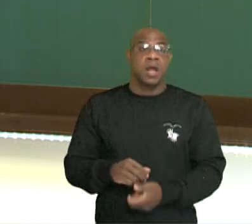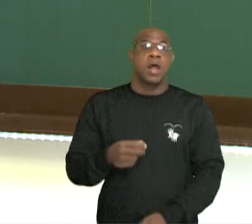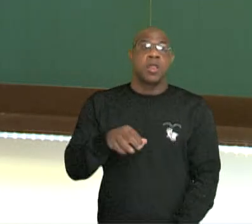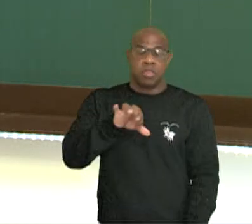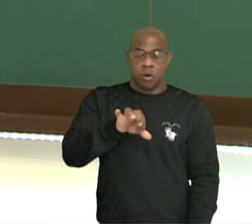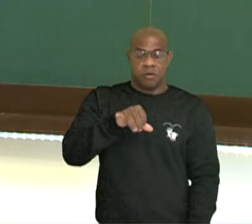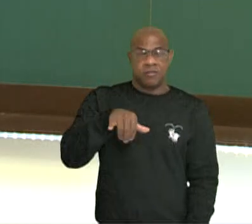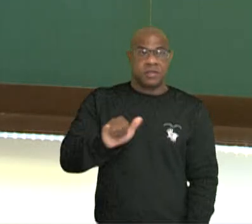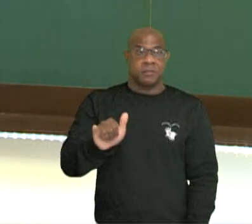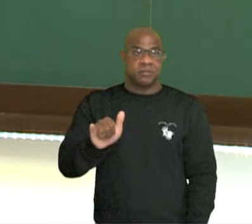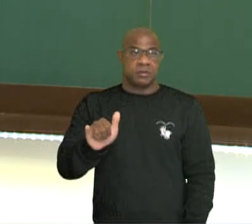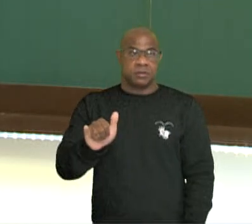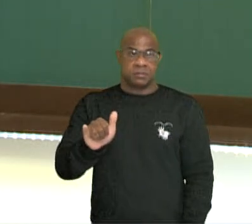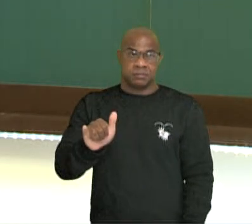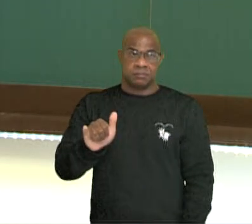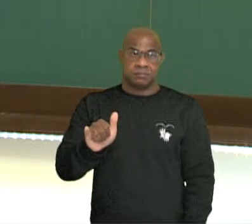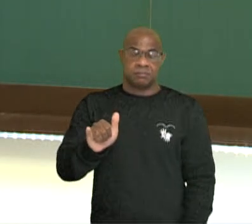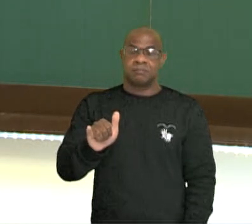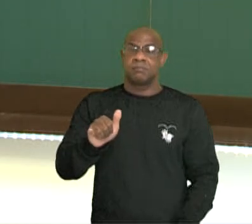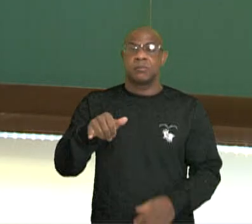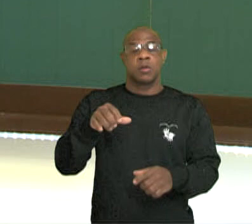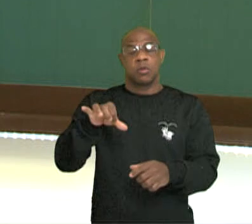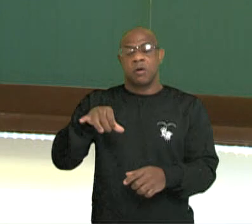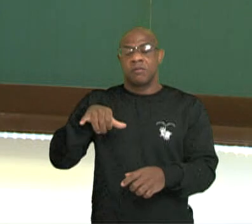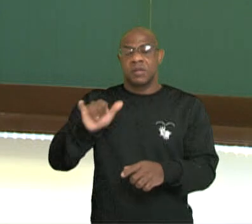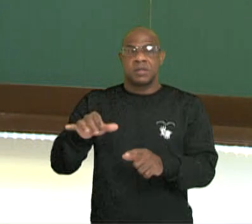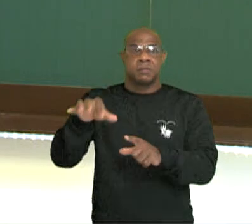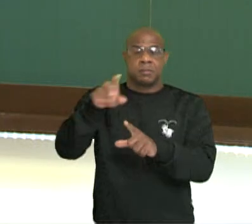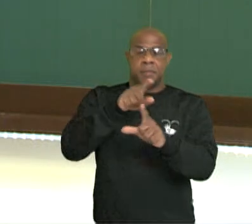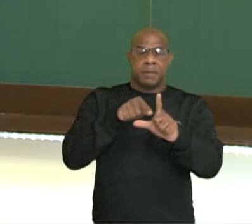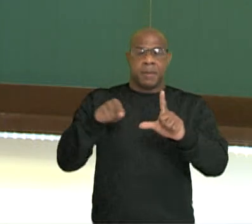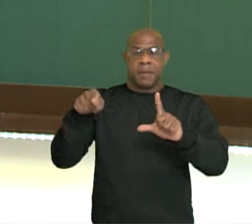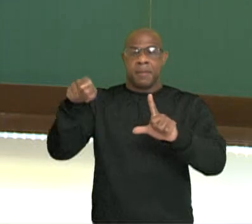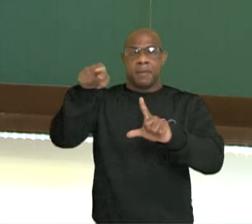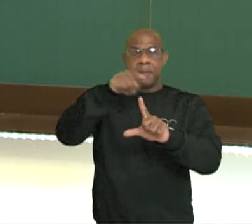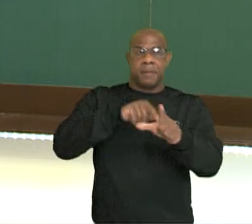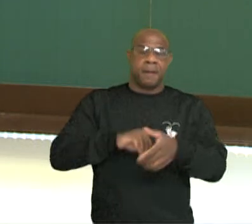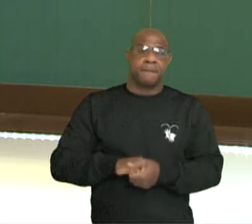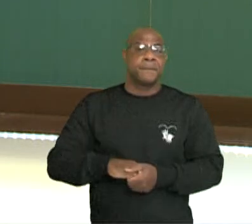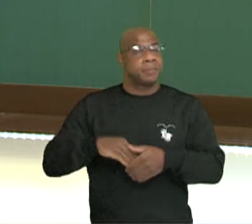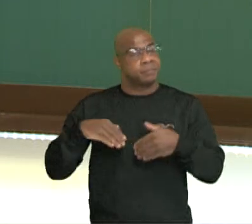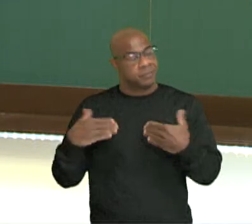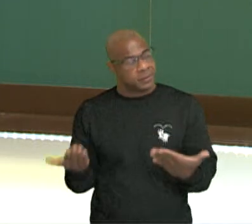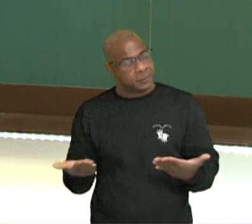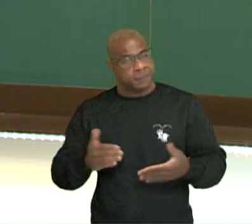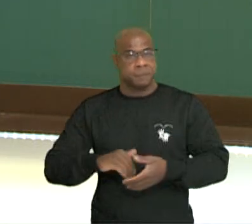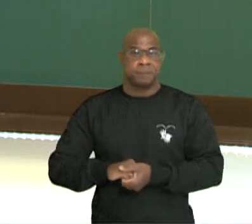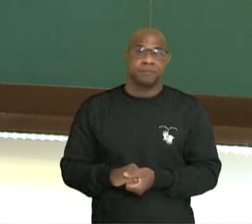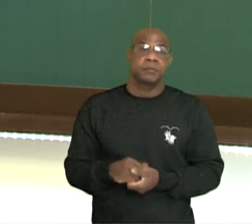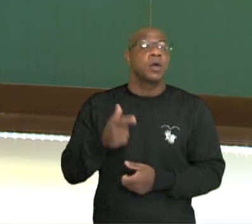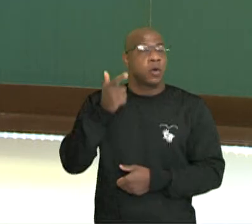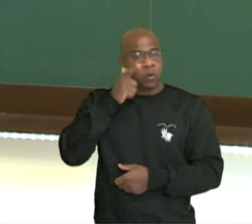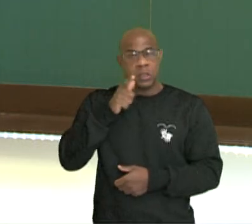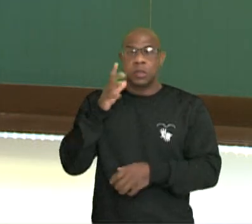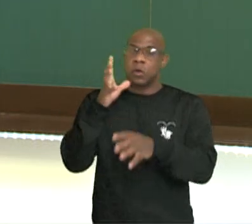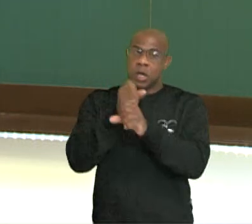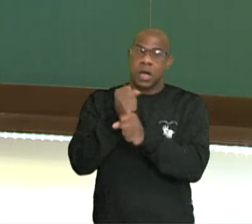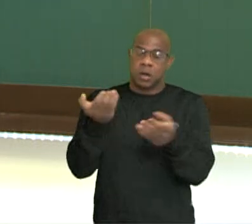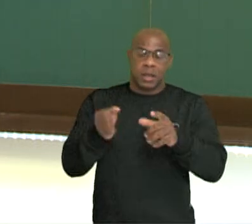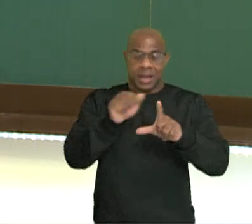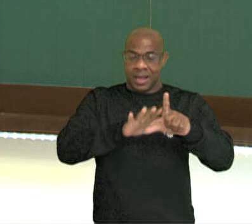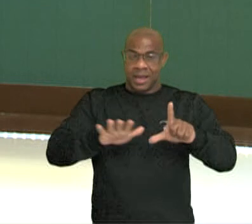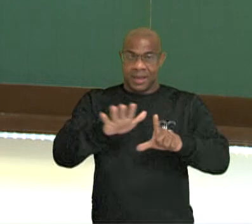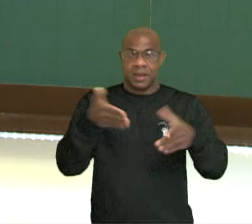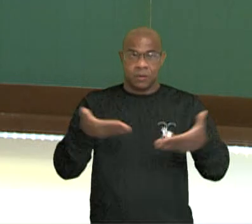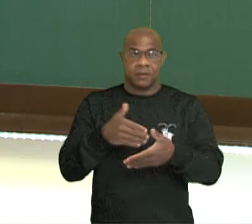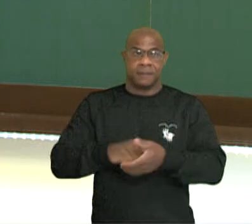9y para todos os 4 lados desse quadrado. Conhecendo o lado, consigo calcular a área.